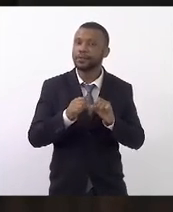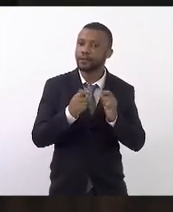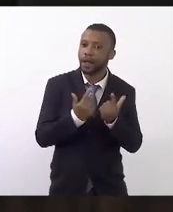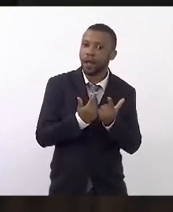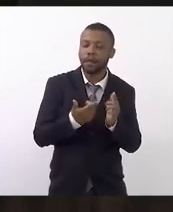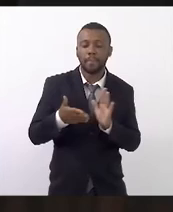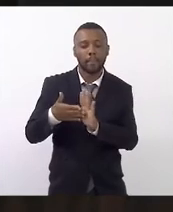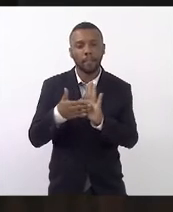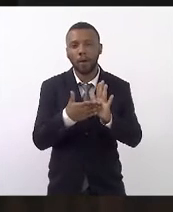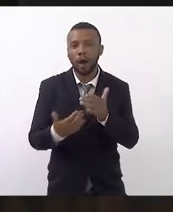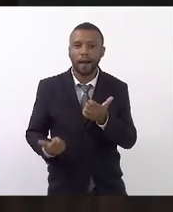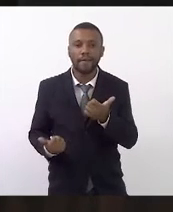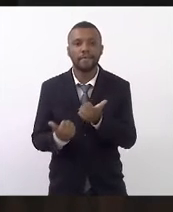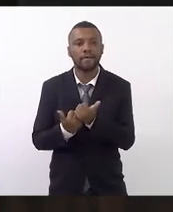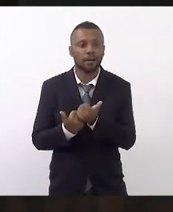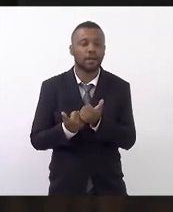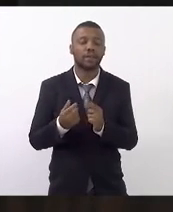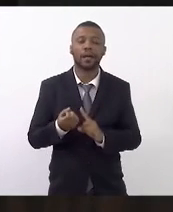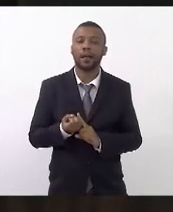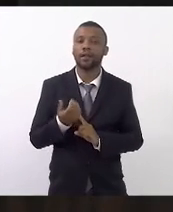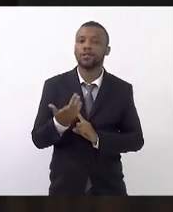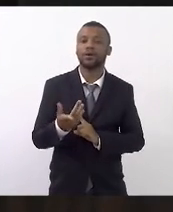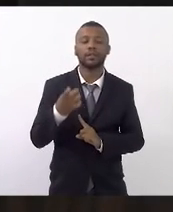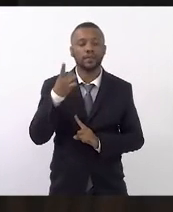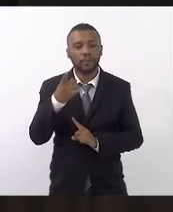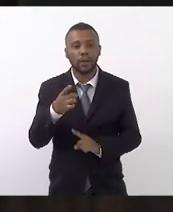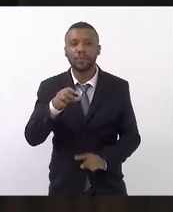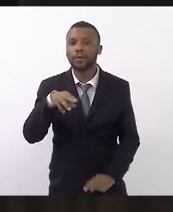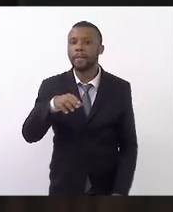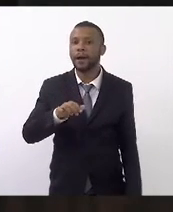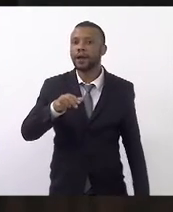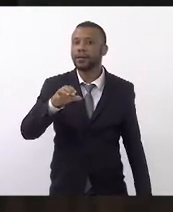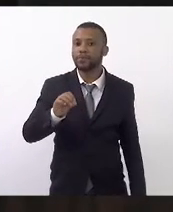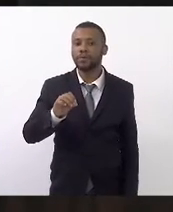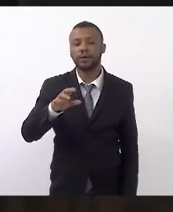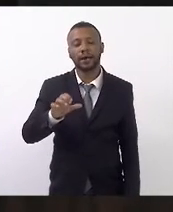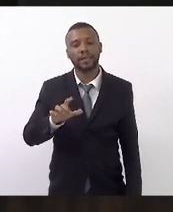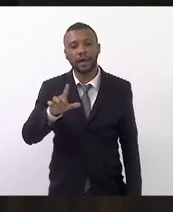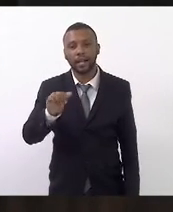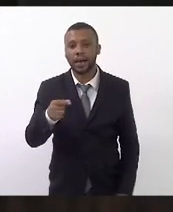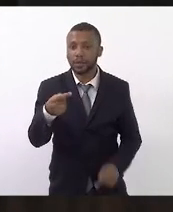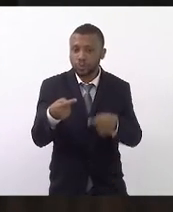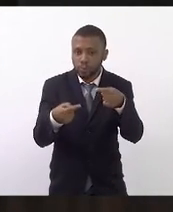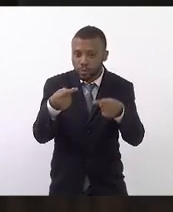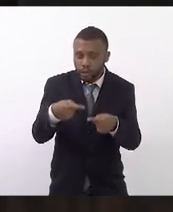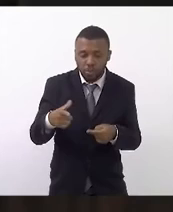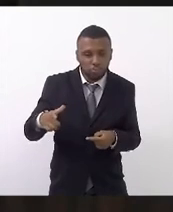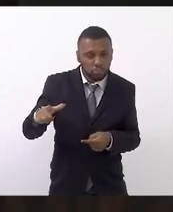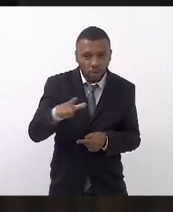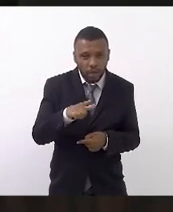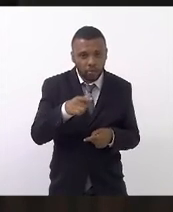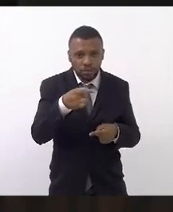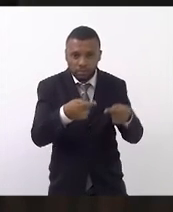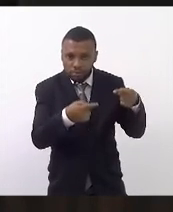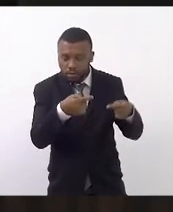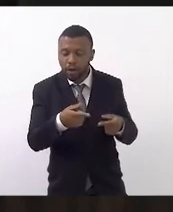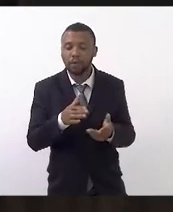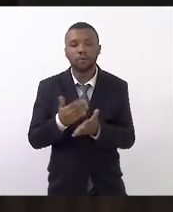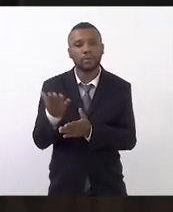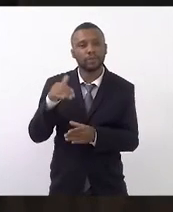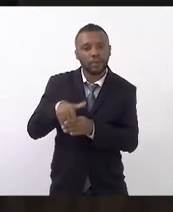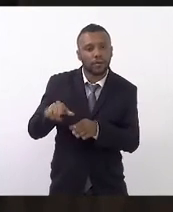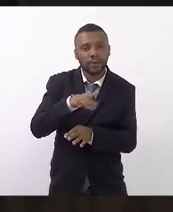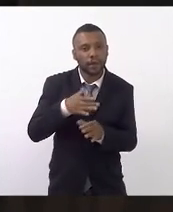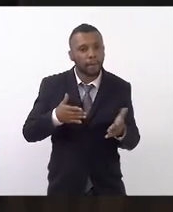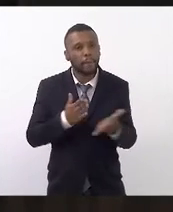externas é favorável. Relator, deputado Márcio Canella. Em discussão, não havendo quem queira discutir, se há discussão em votação, senhores que aprovam, permaneçam como